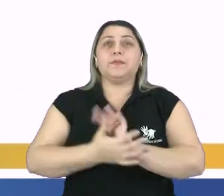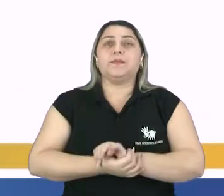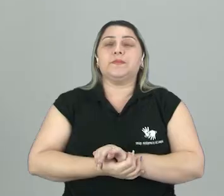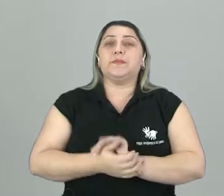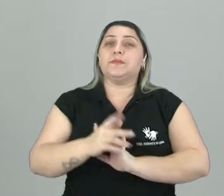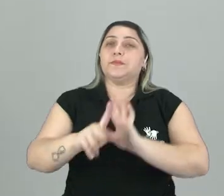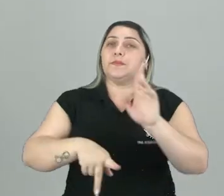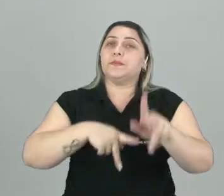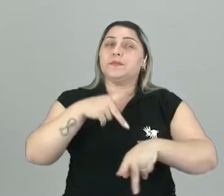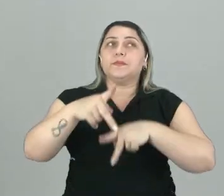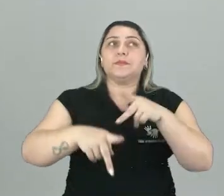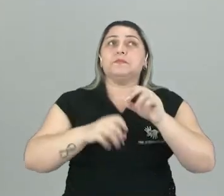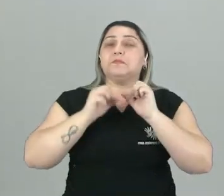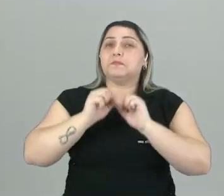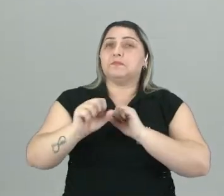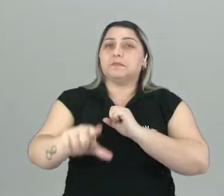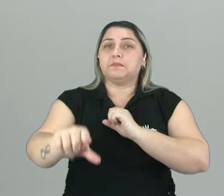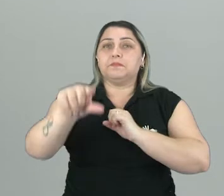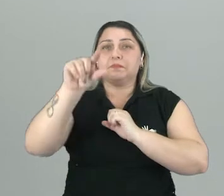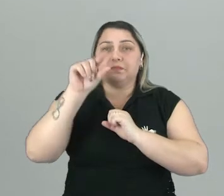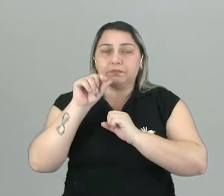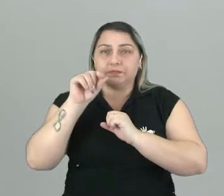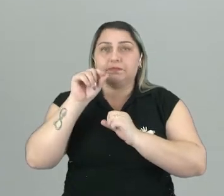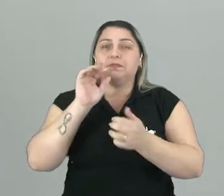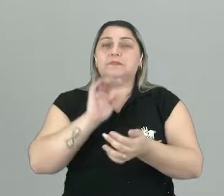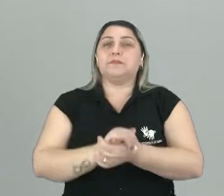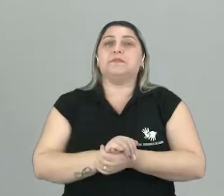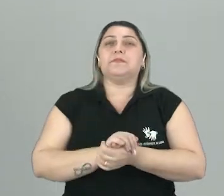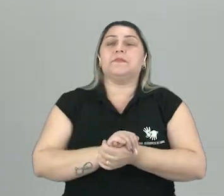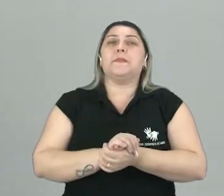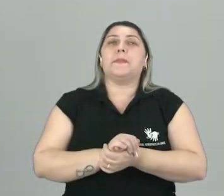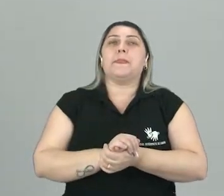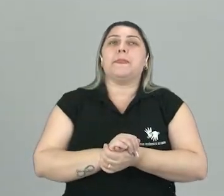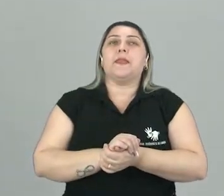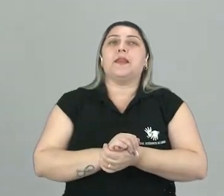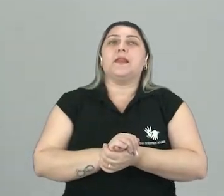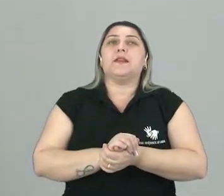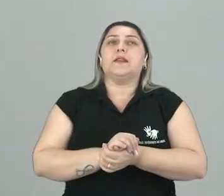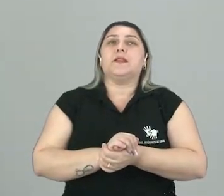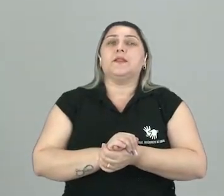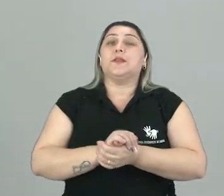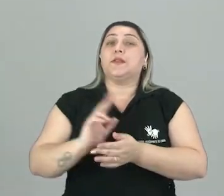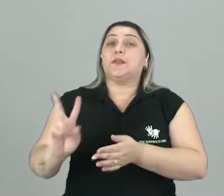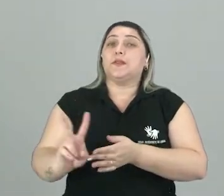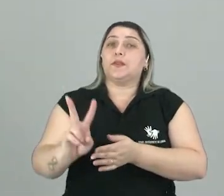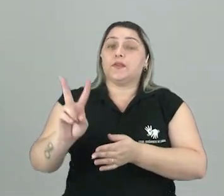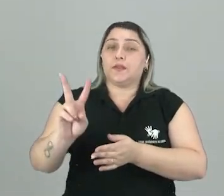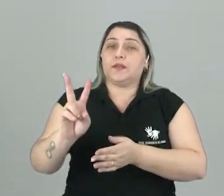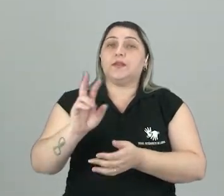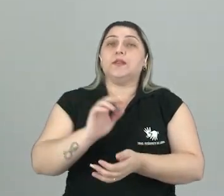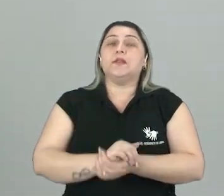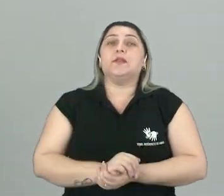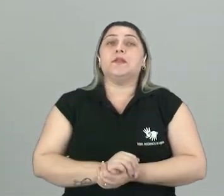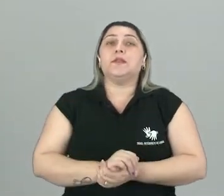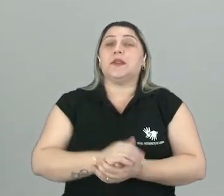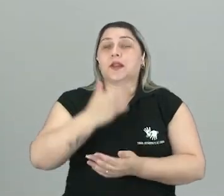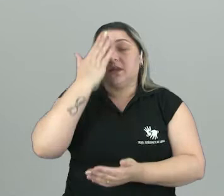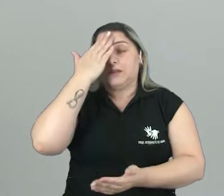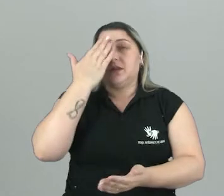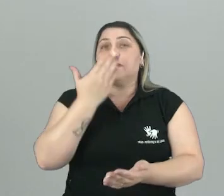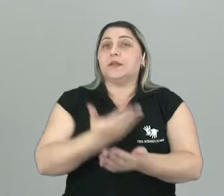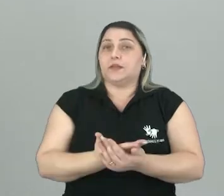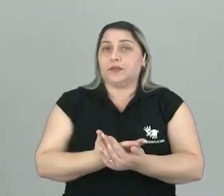a população pode escolher, de acordo com suas crenças, seus valores e com aquilo que ela